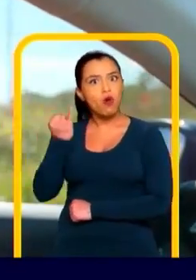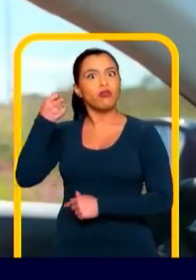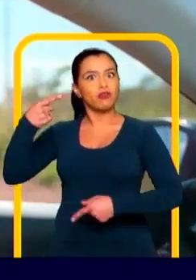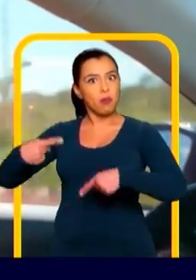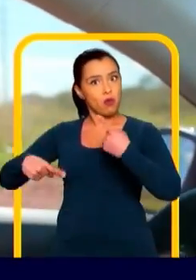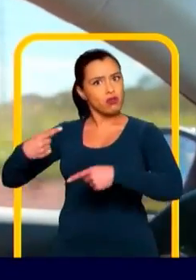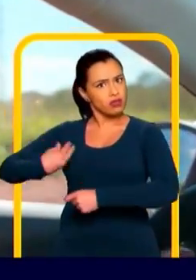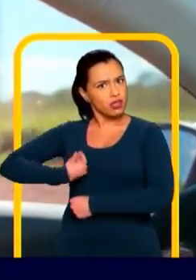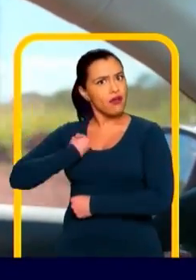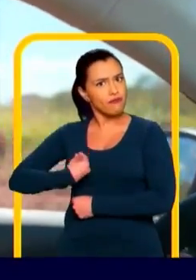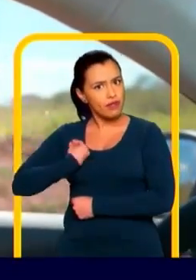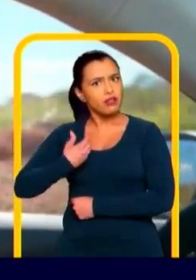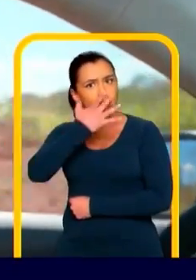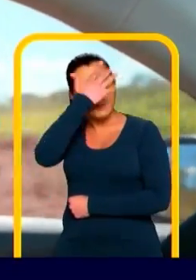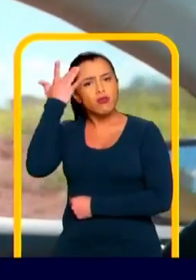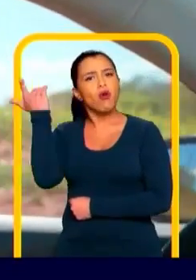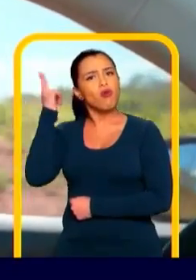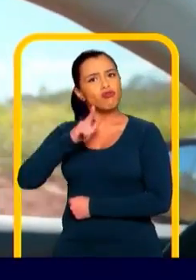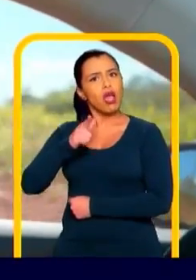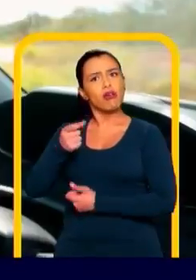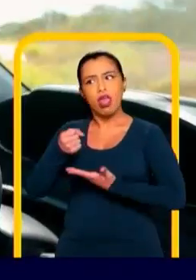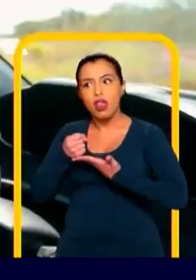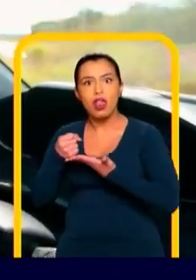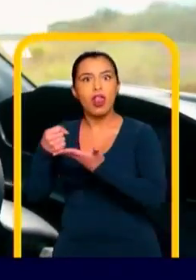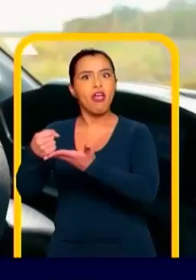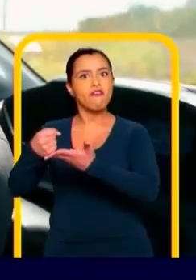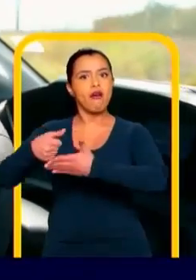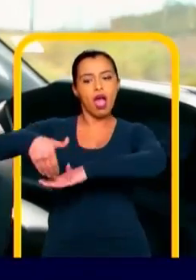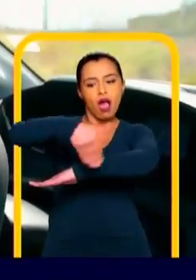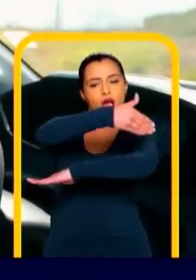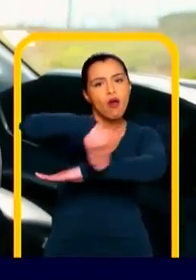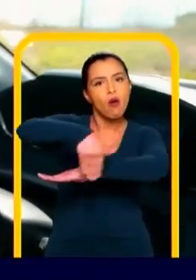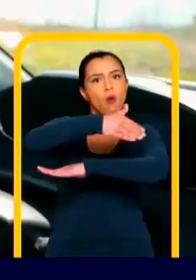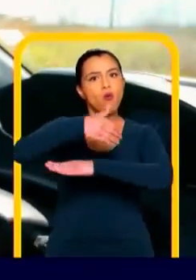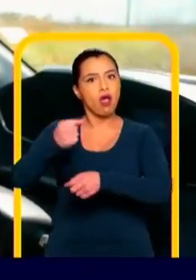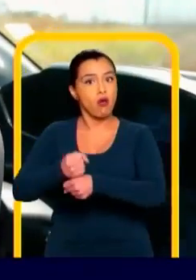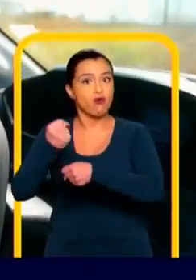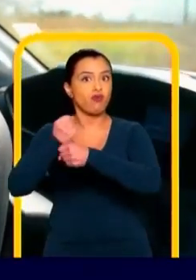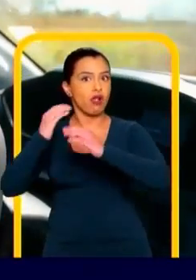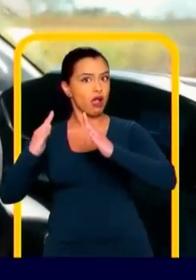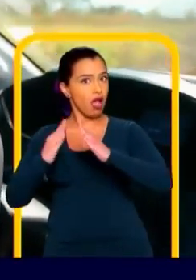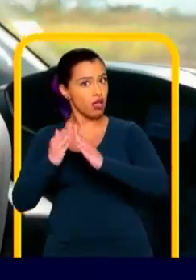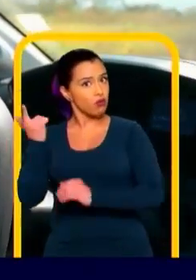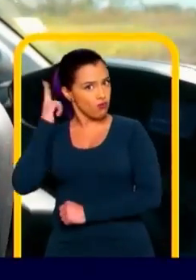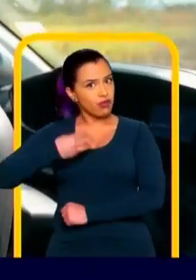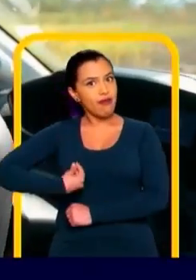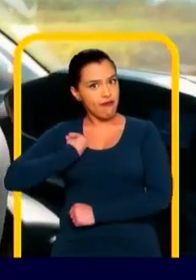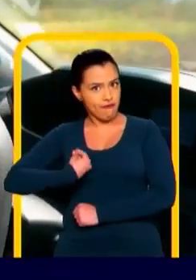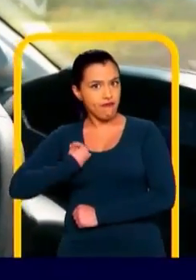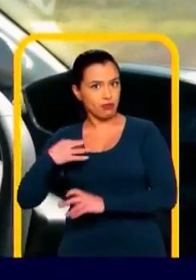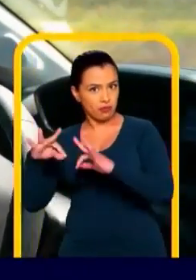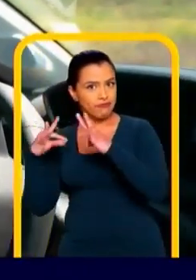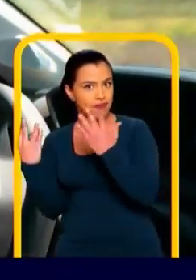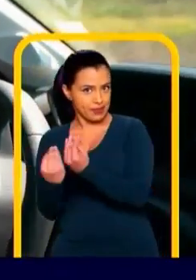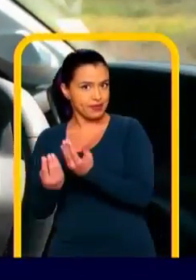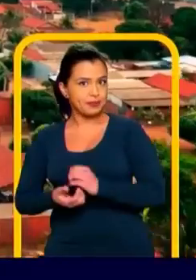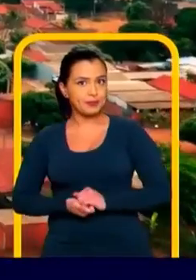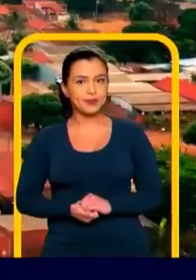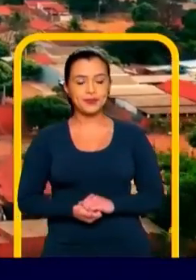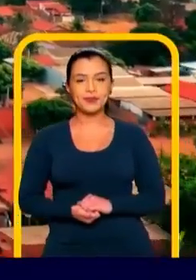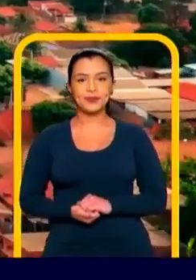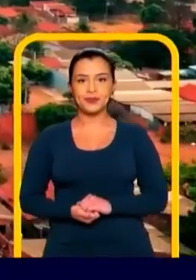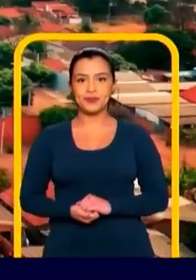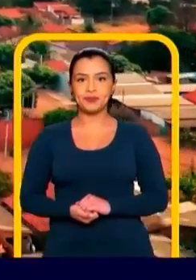das pessoas, que é a política que leva asfalto, que constrói casas, que é o que garante a dignidade para as nossas famílias.